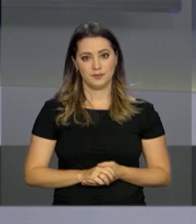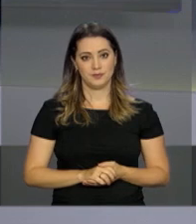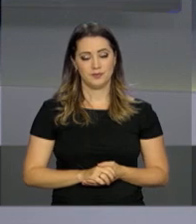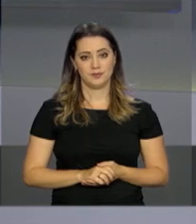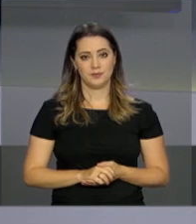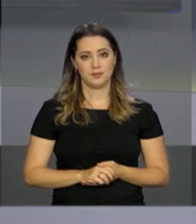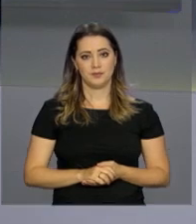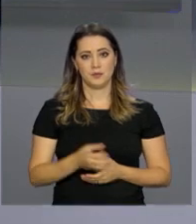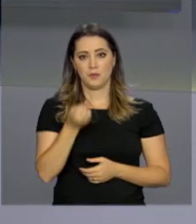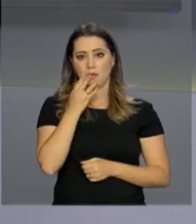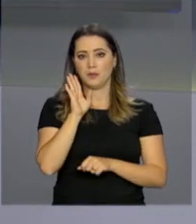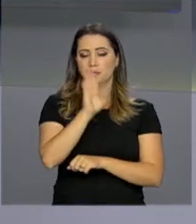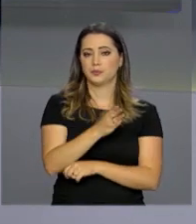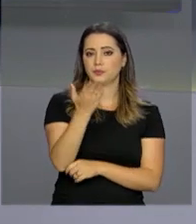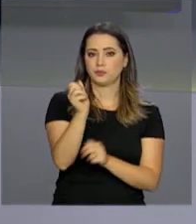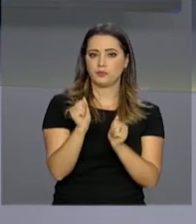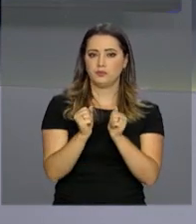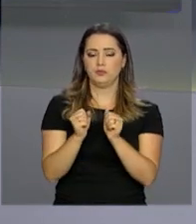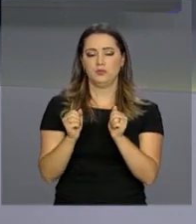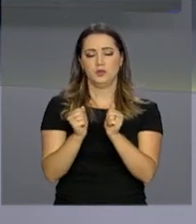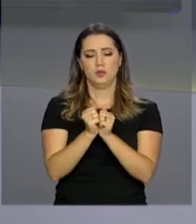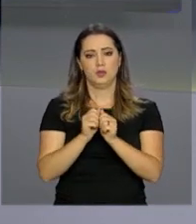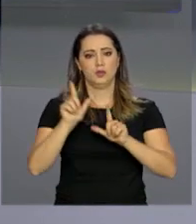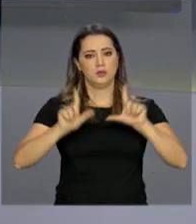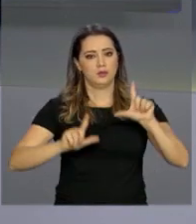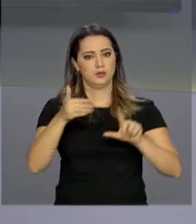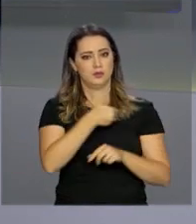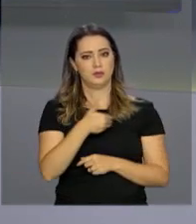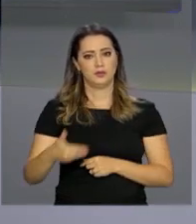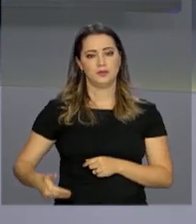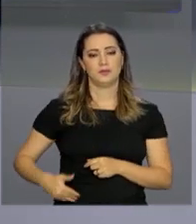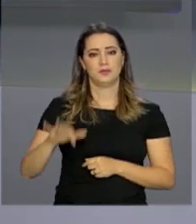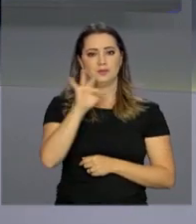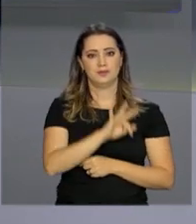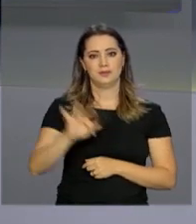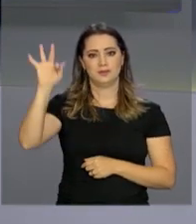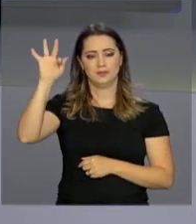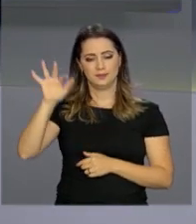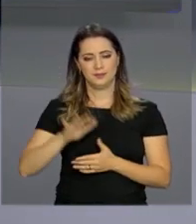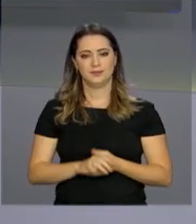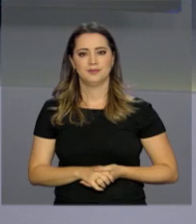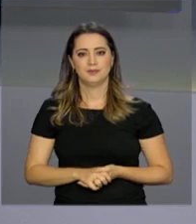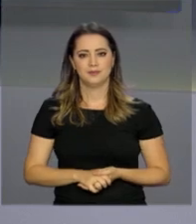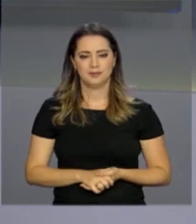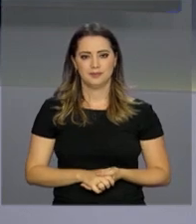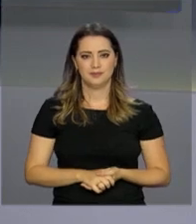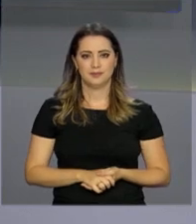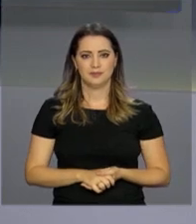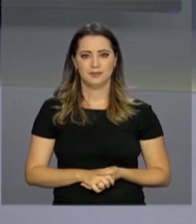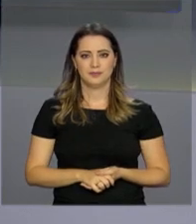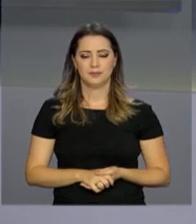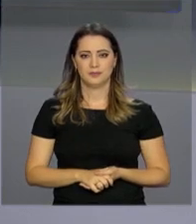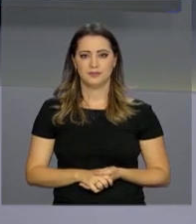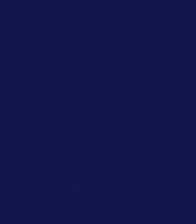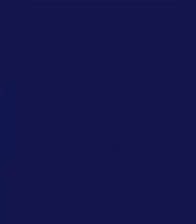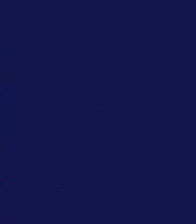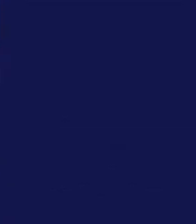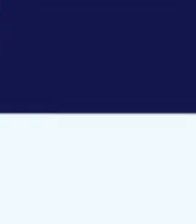internet uma boa tarde pra você um bom fim de semana e continue com a gente aqui na nbr a tv do governo federal